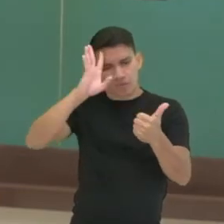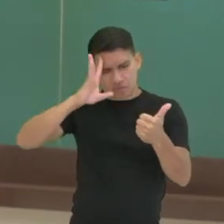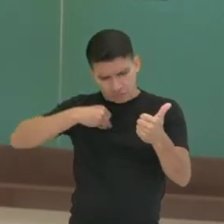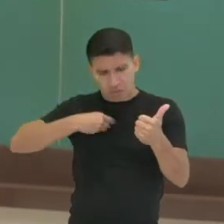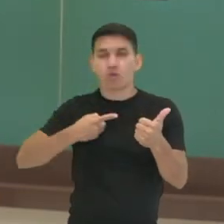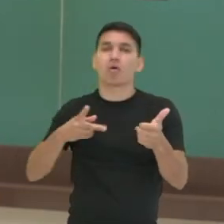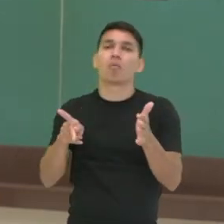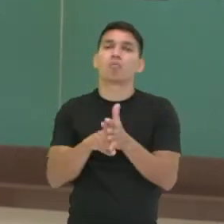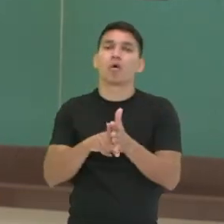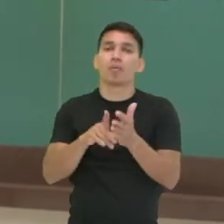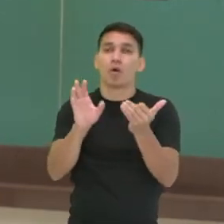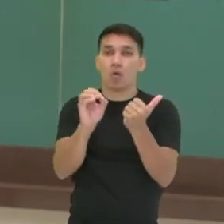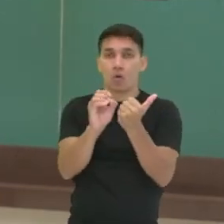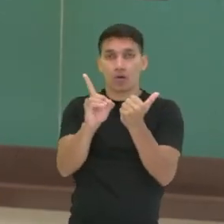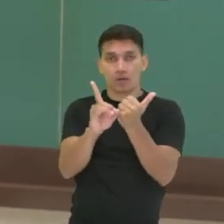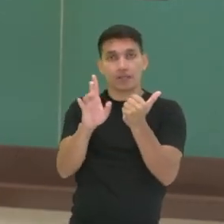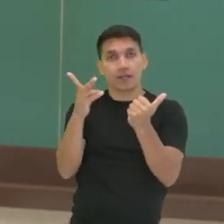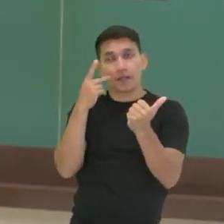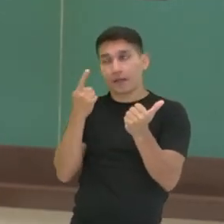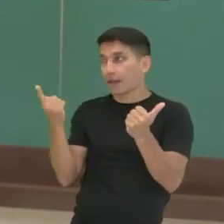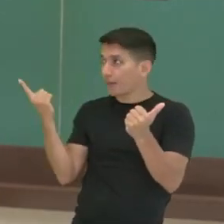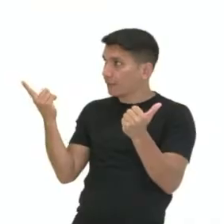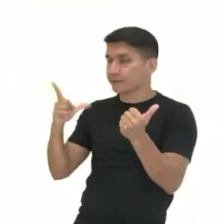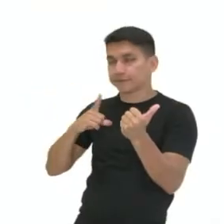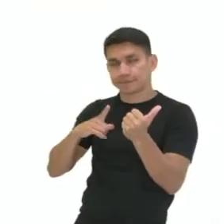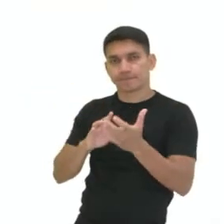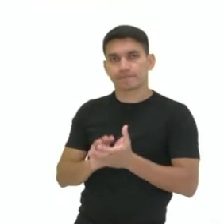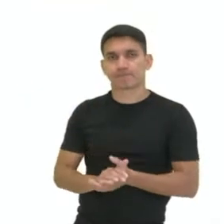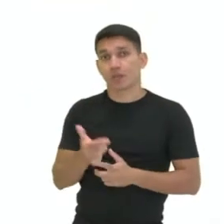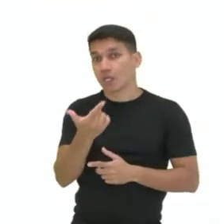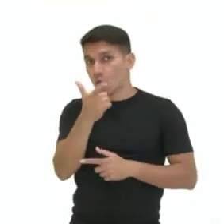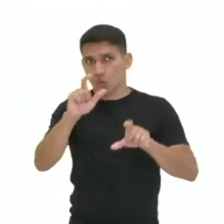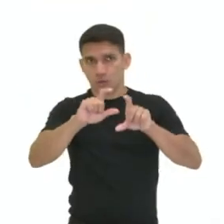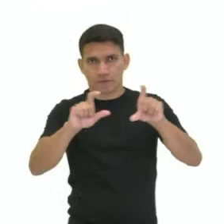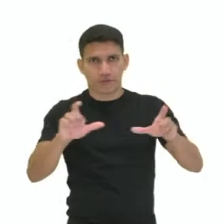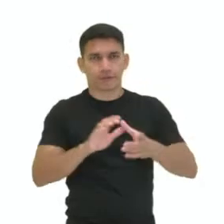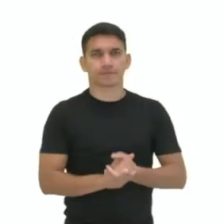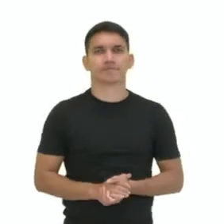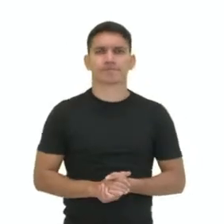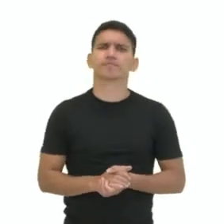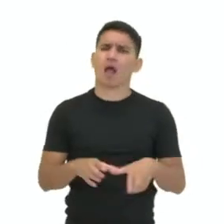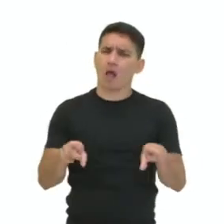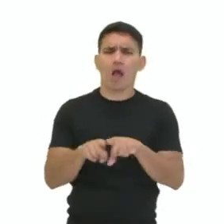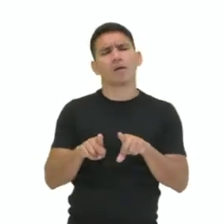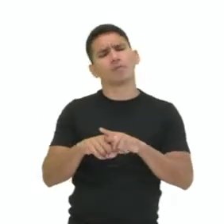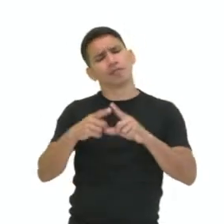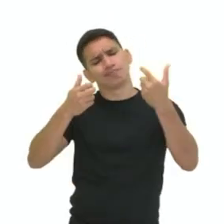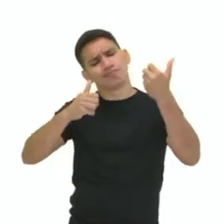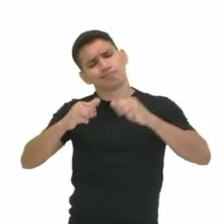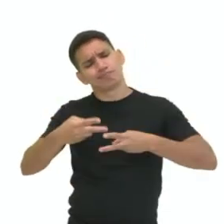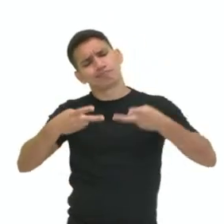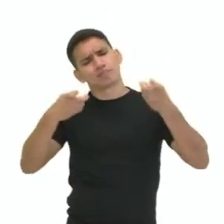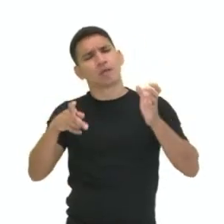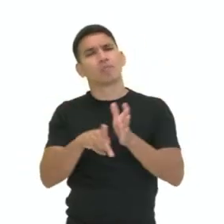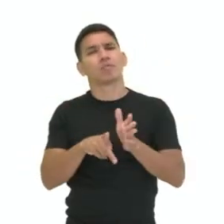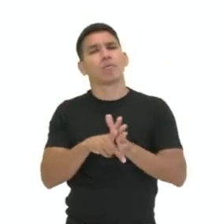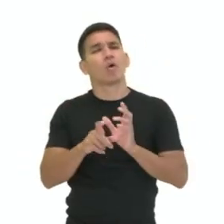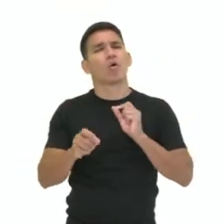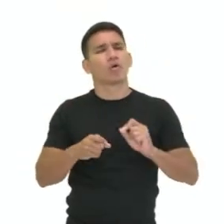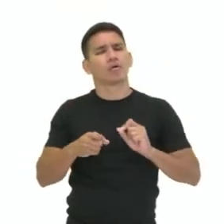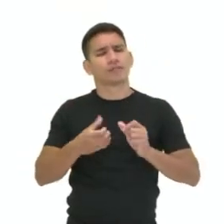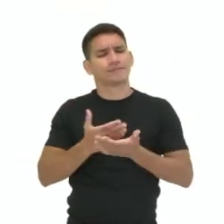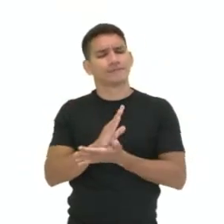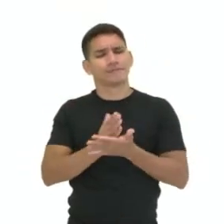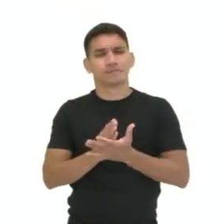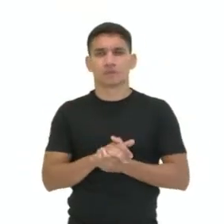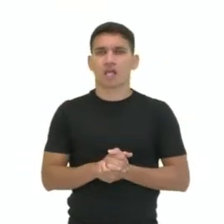o objeto direto. Ela é sendo objeto direto. Já na outra aqui, verifico também que estava aflita. Verifico,